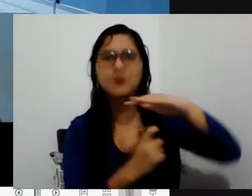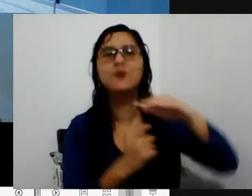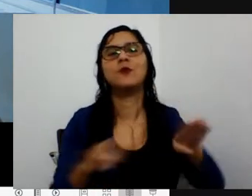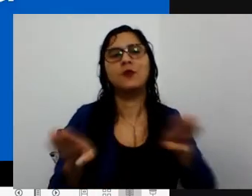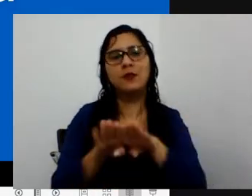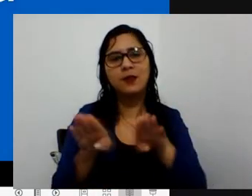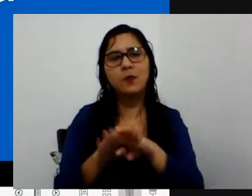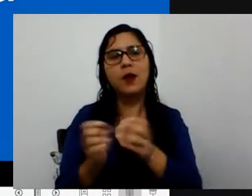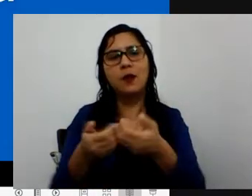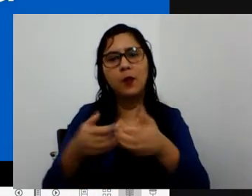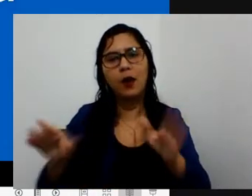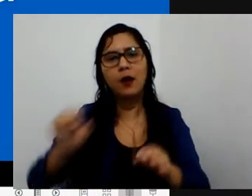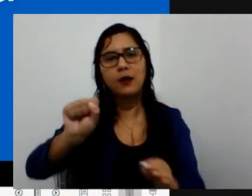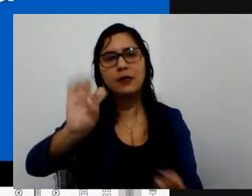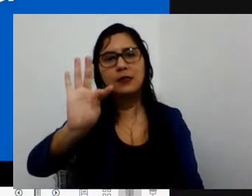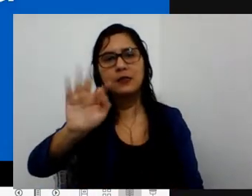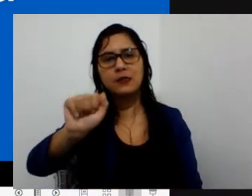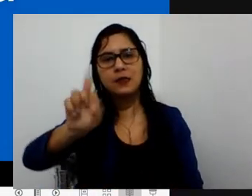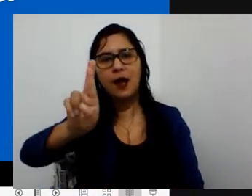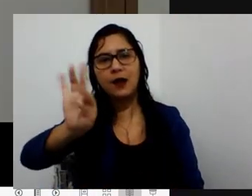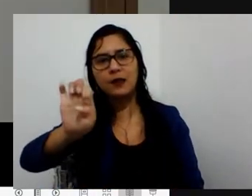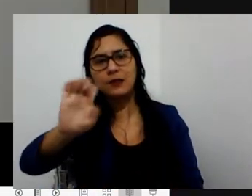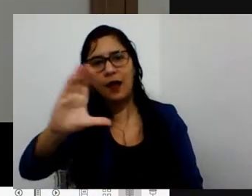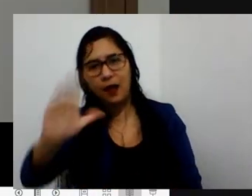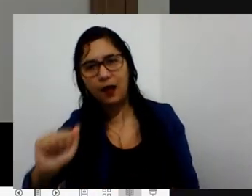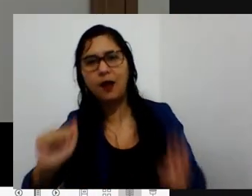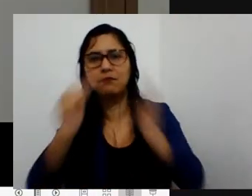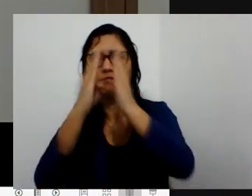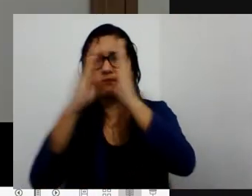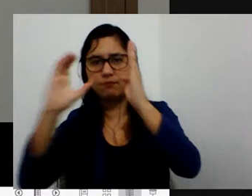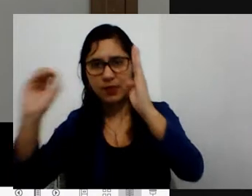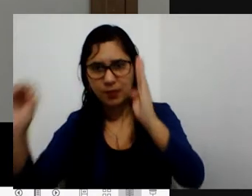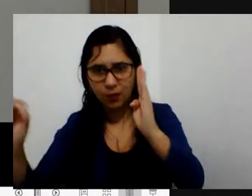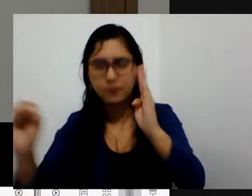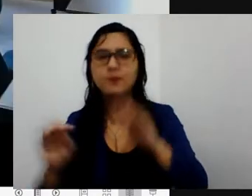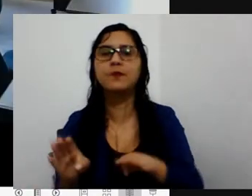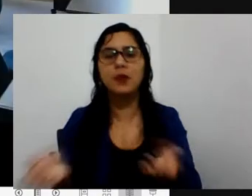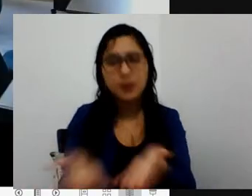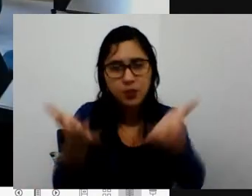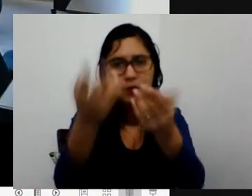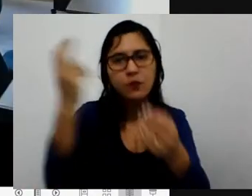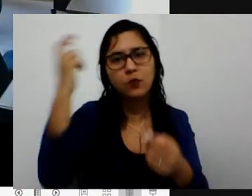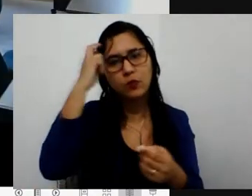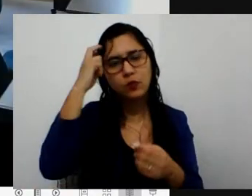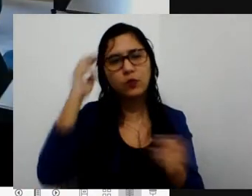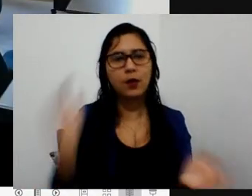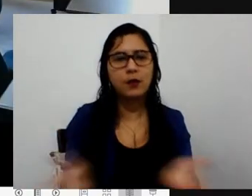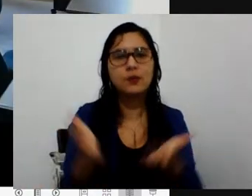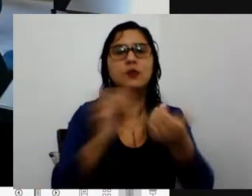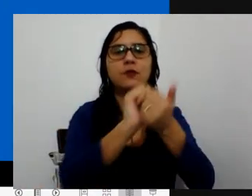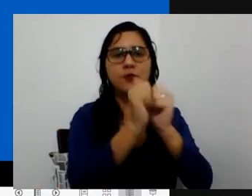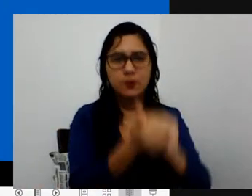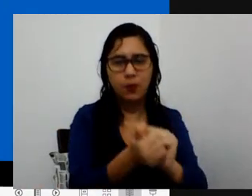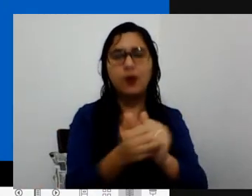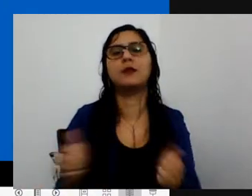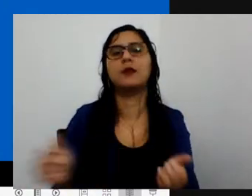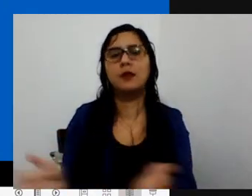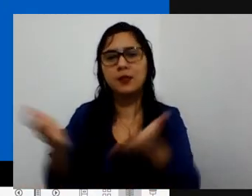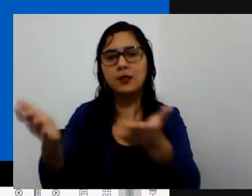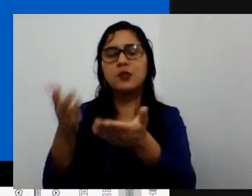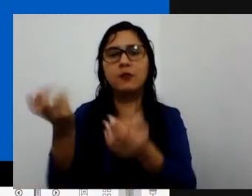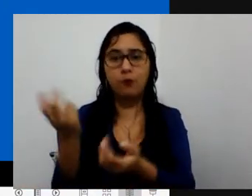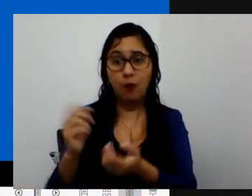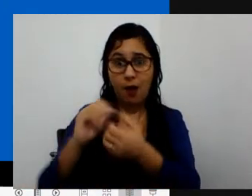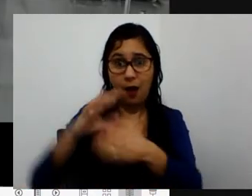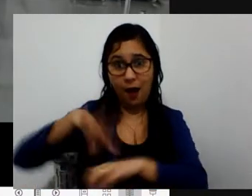ações da Starteca da BCO. Incentivo à cultura, incentivo ao esporte, incentivo à arte e à